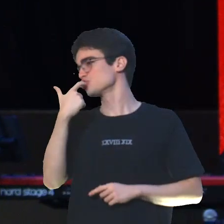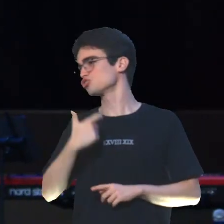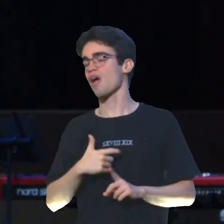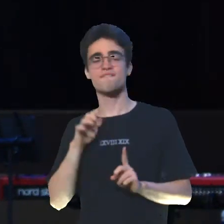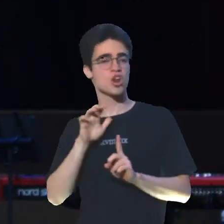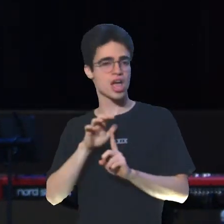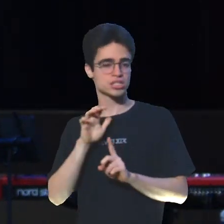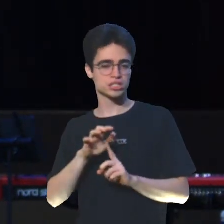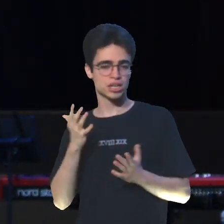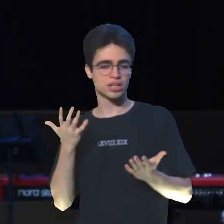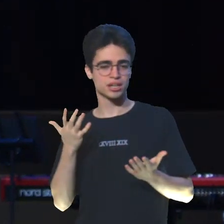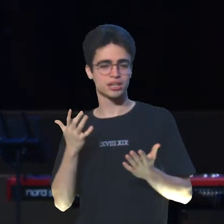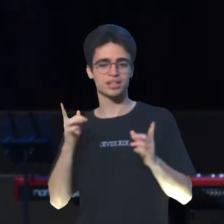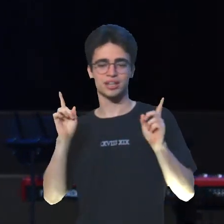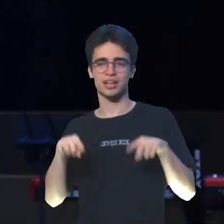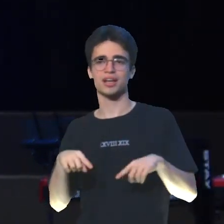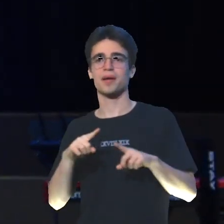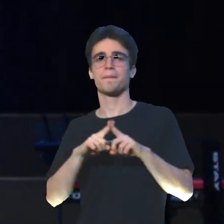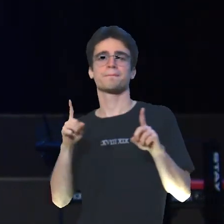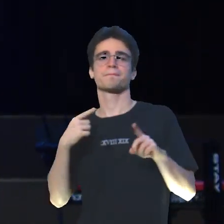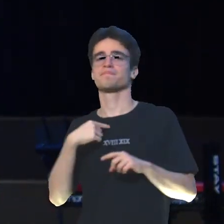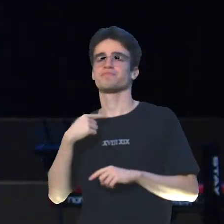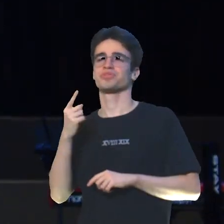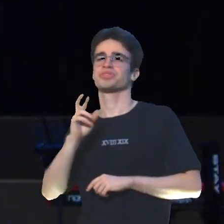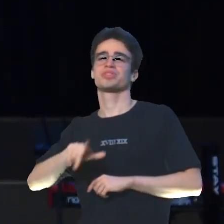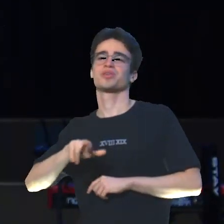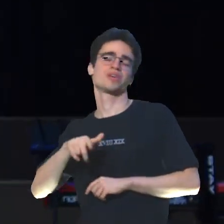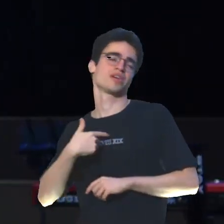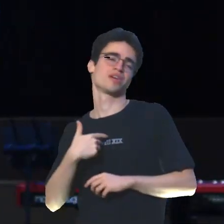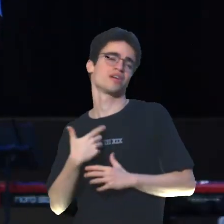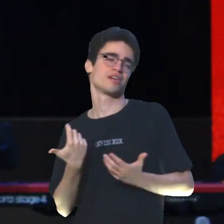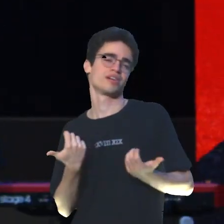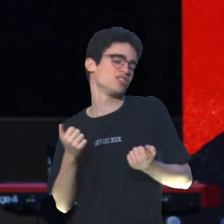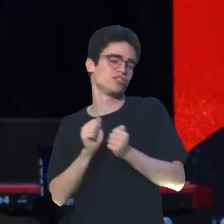tá? Mas eu não sou muito engajado ainda.